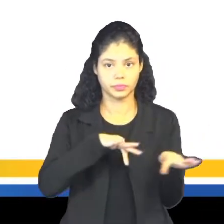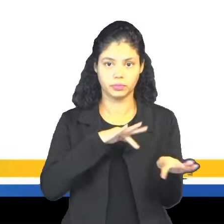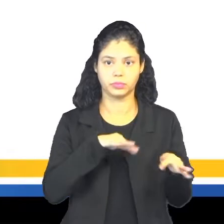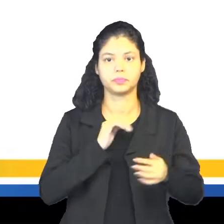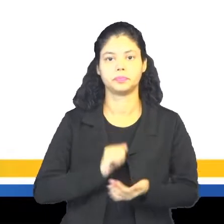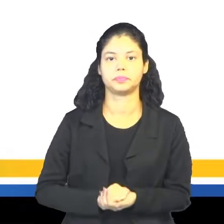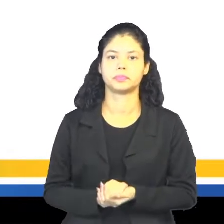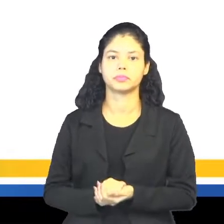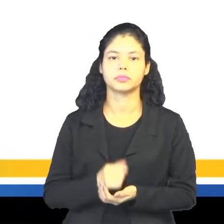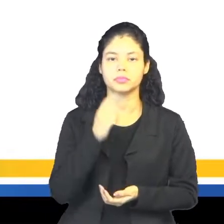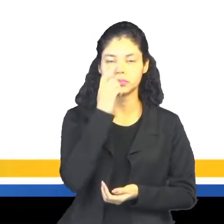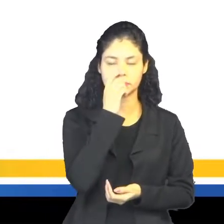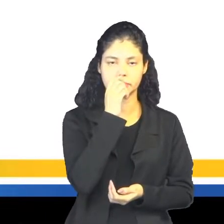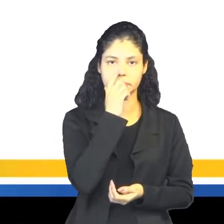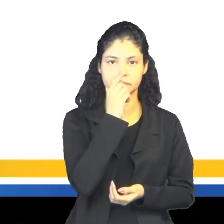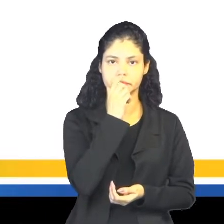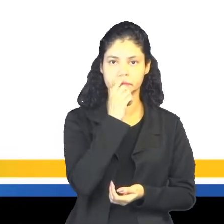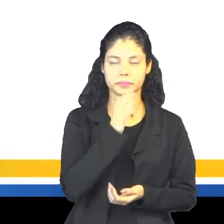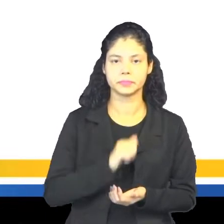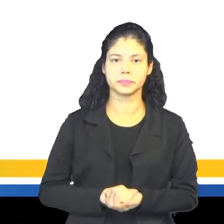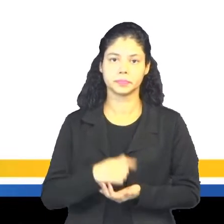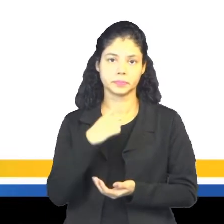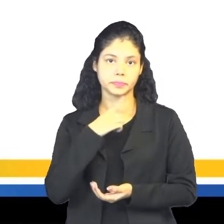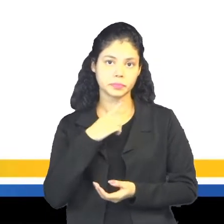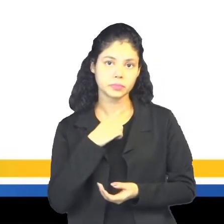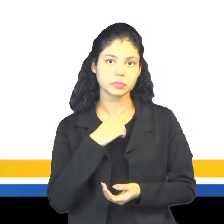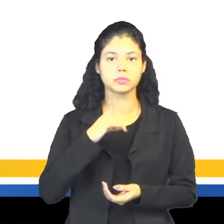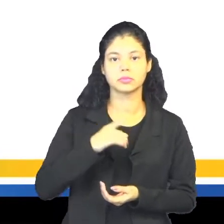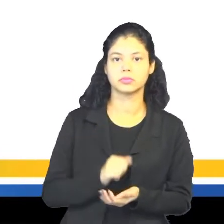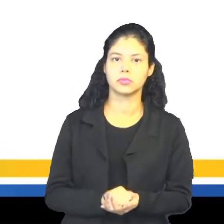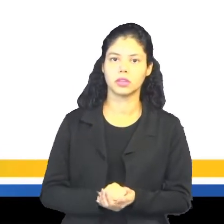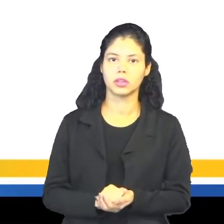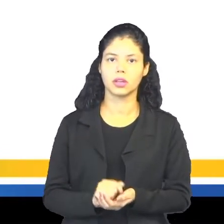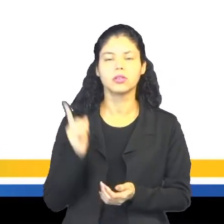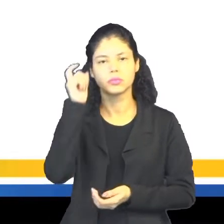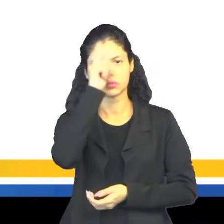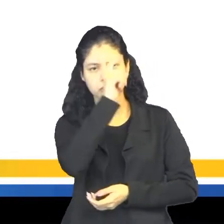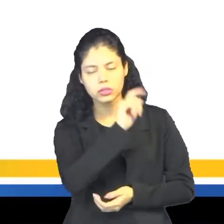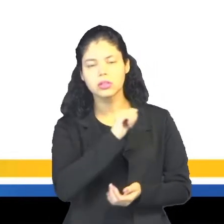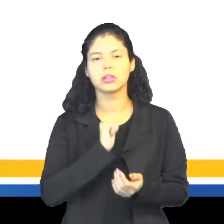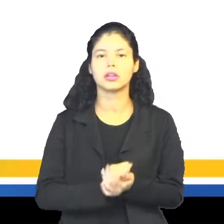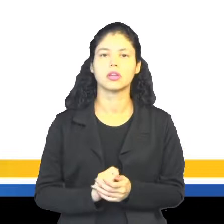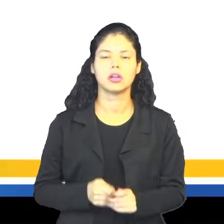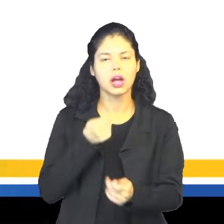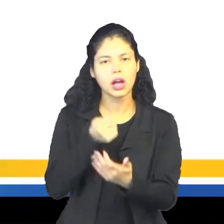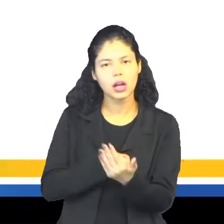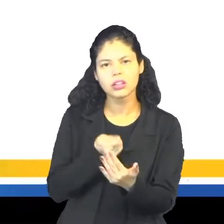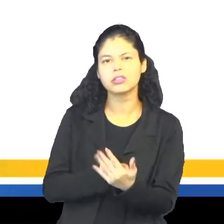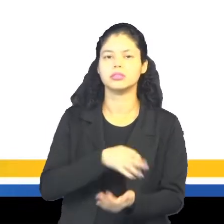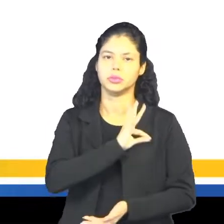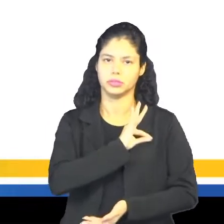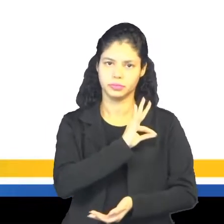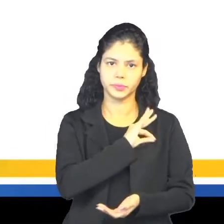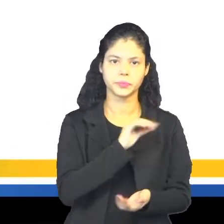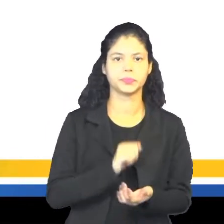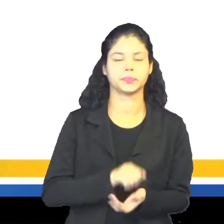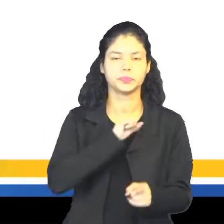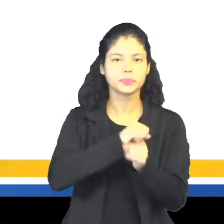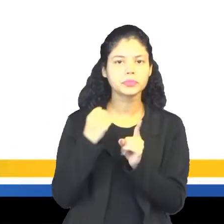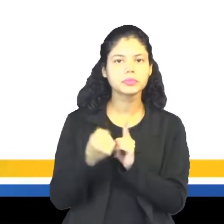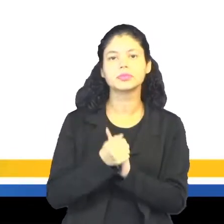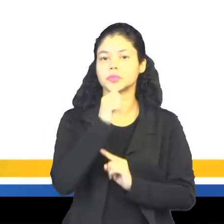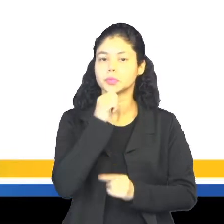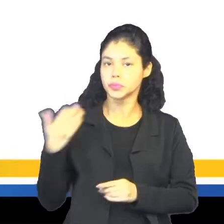principais aspectos, a gente tem aí a burocracia administrativa, a força militar, uma sociedade que está